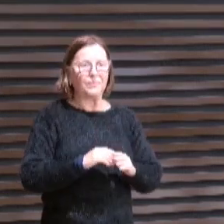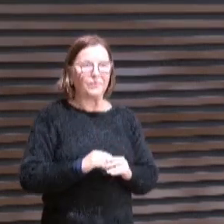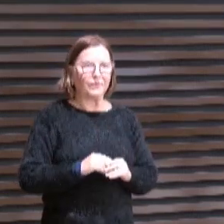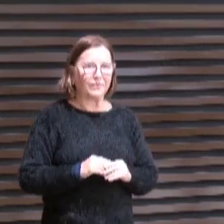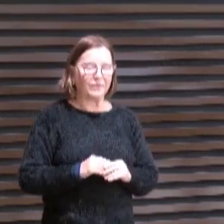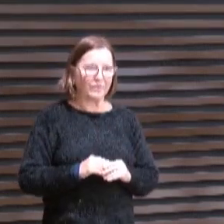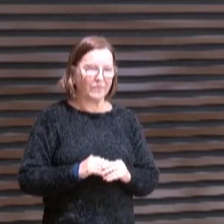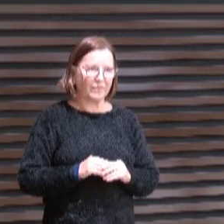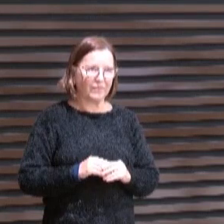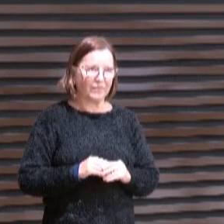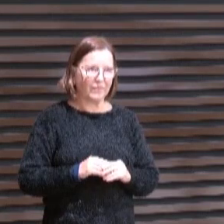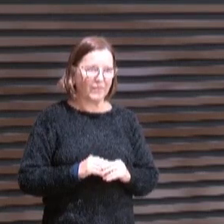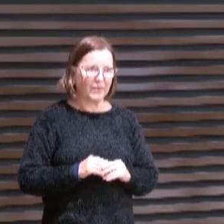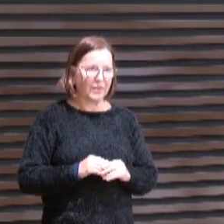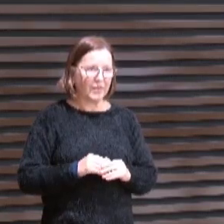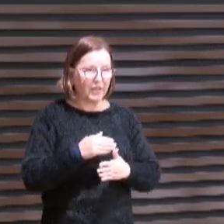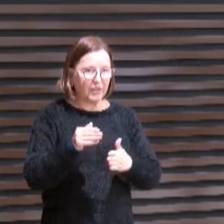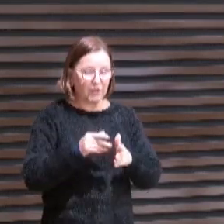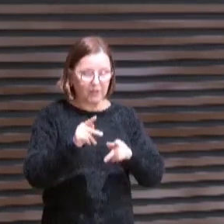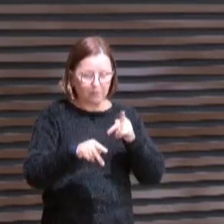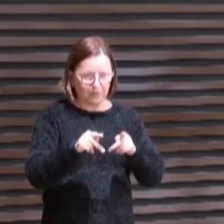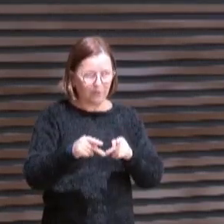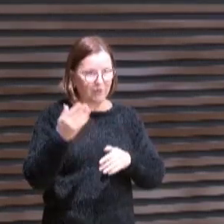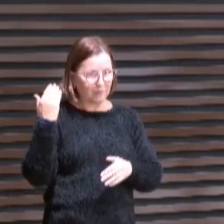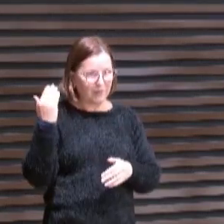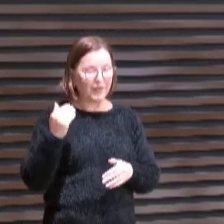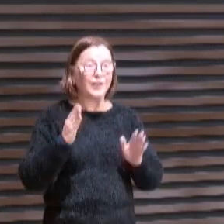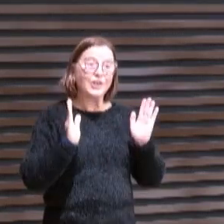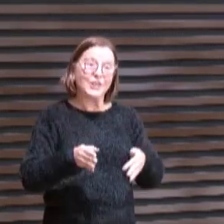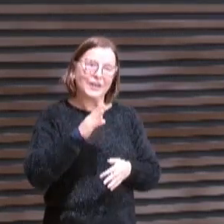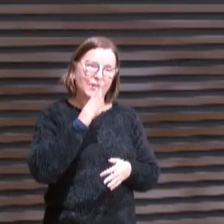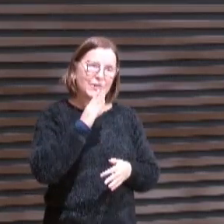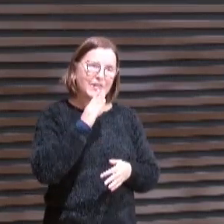Toda a gente daquele tempo da igreja conhecia